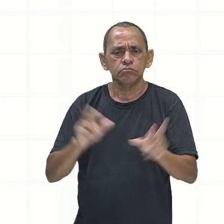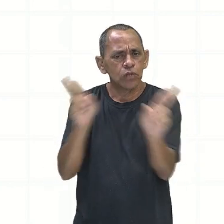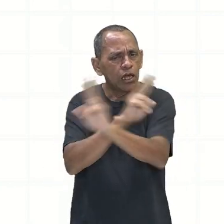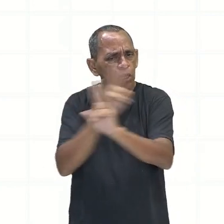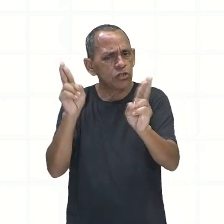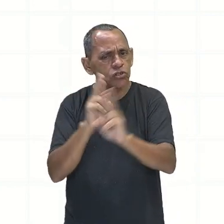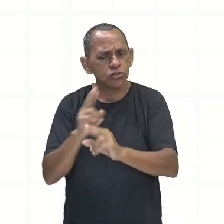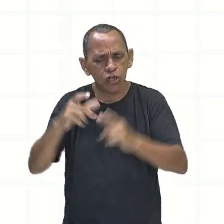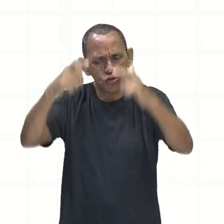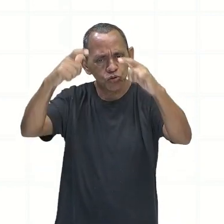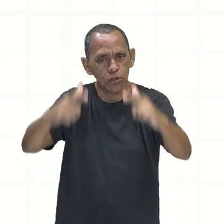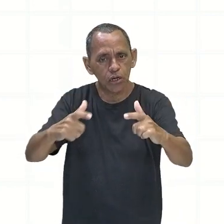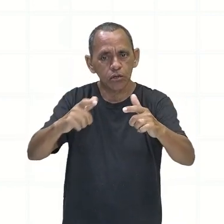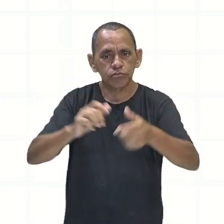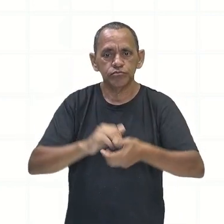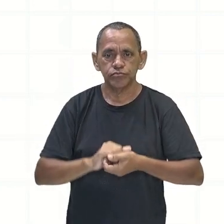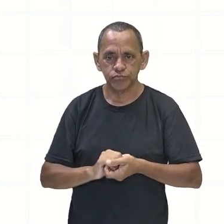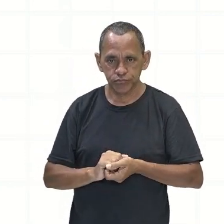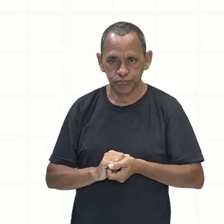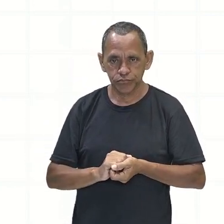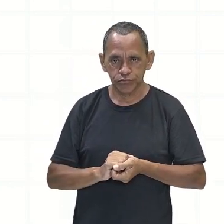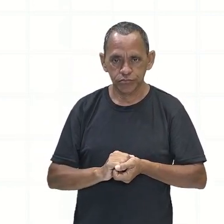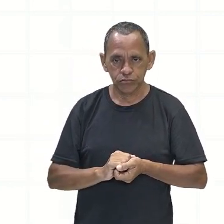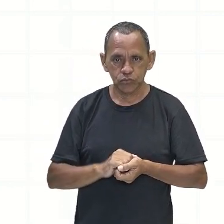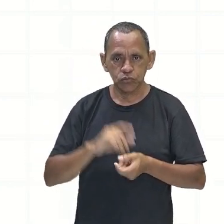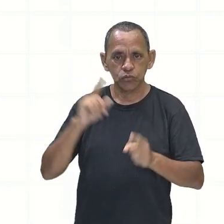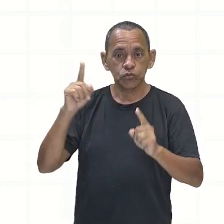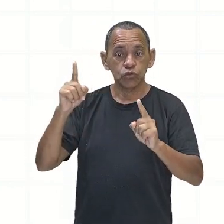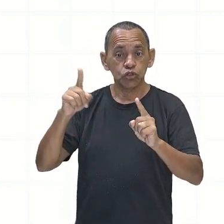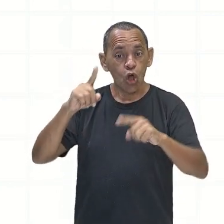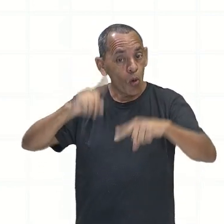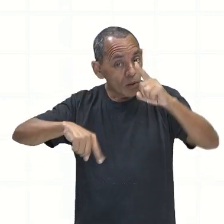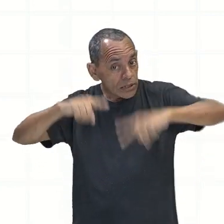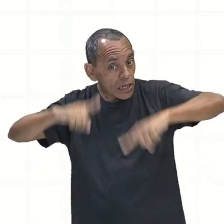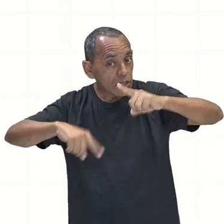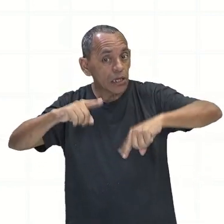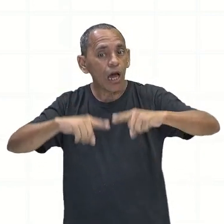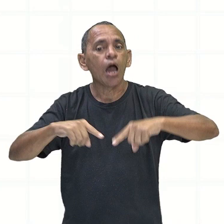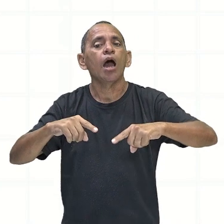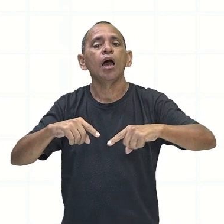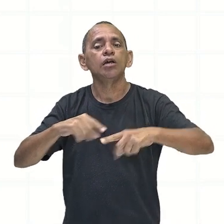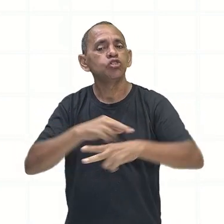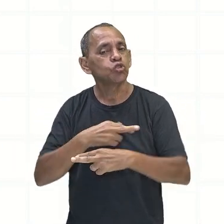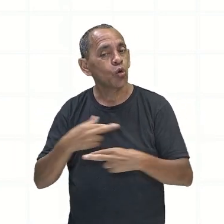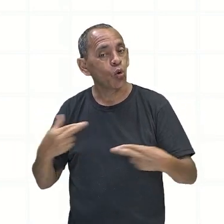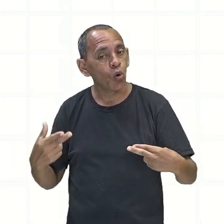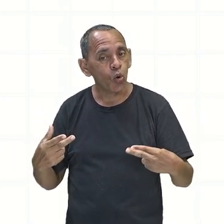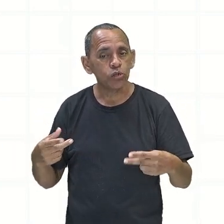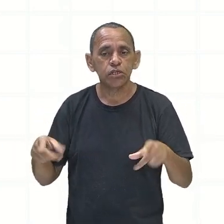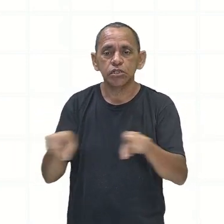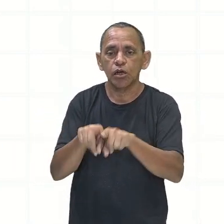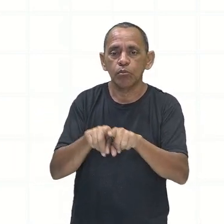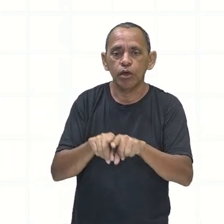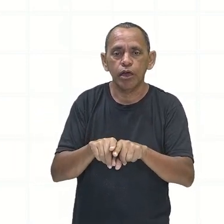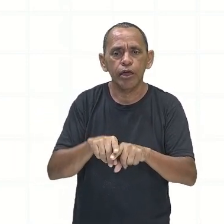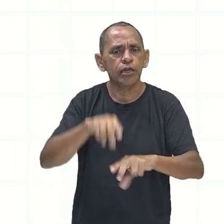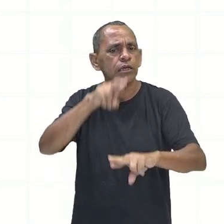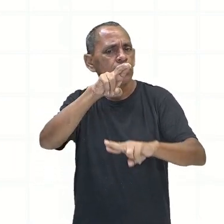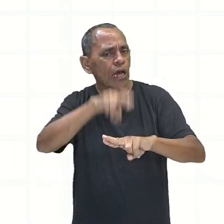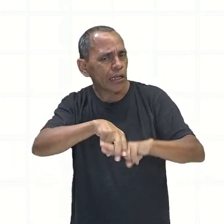um lugar, um determinado lugar. Objetos, né? Que são as coisas. Cadeira, mesa,